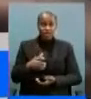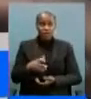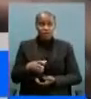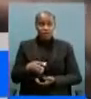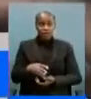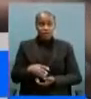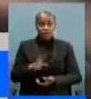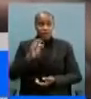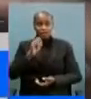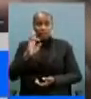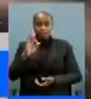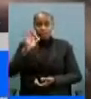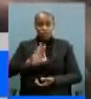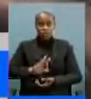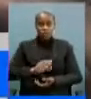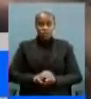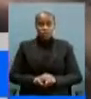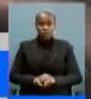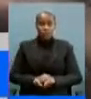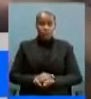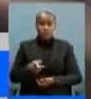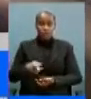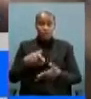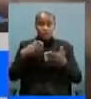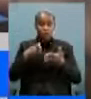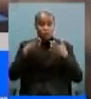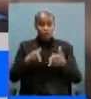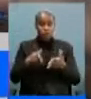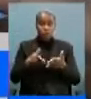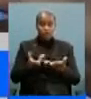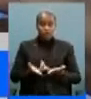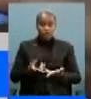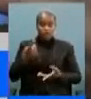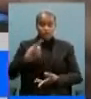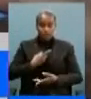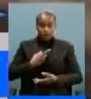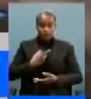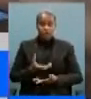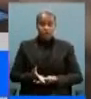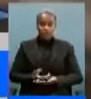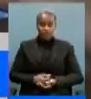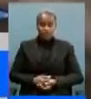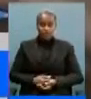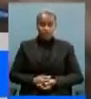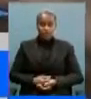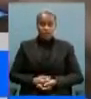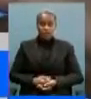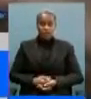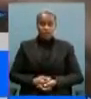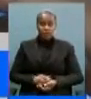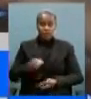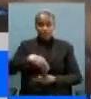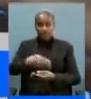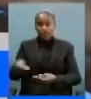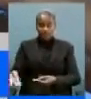erro, 34% desta ajuda, que vai ser disponibilizada nas